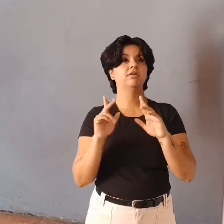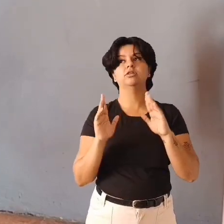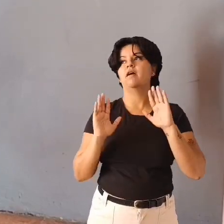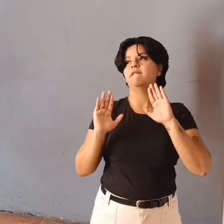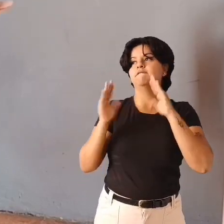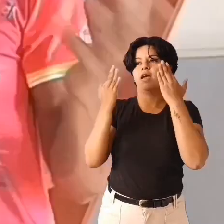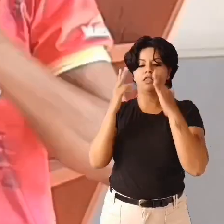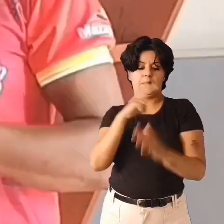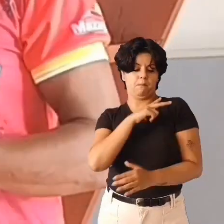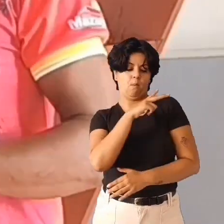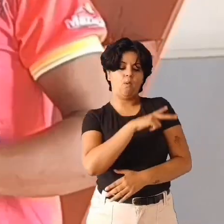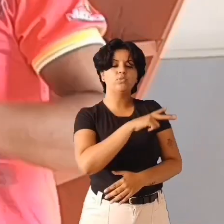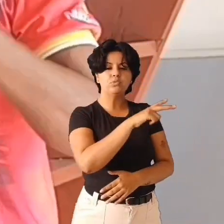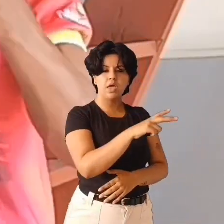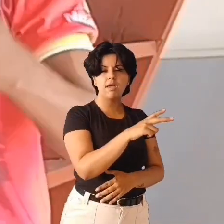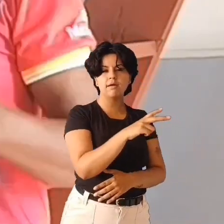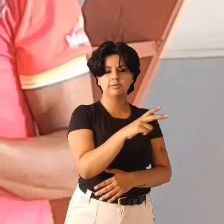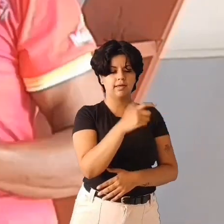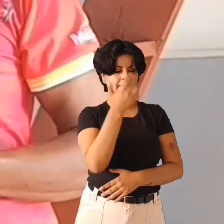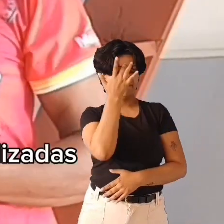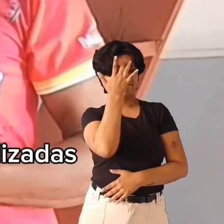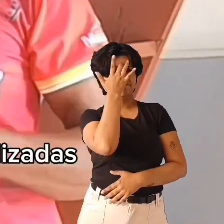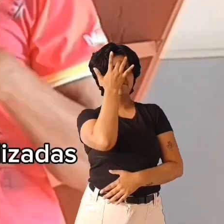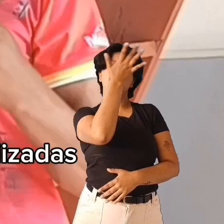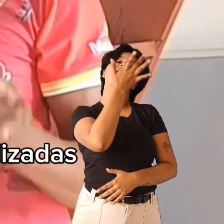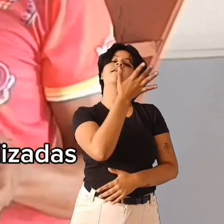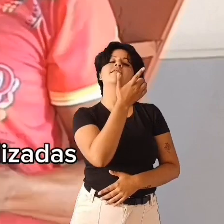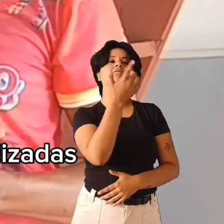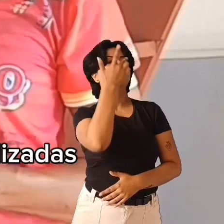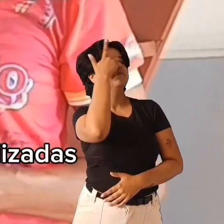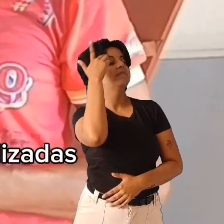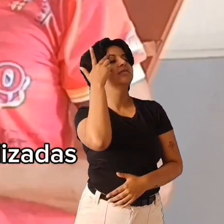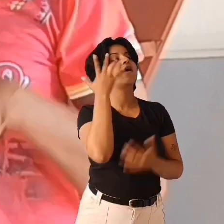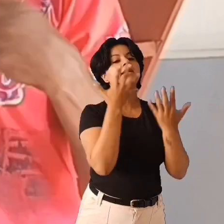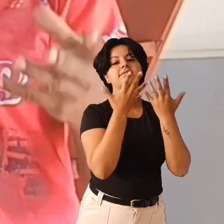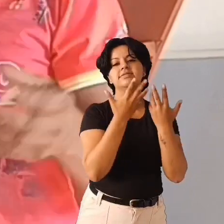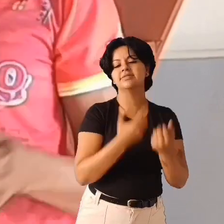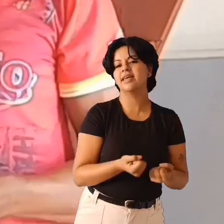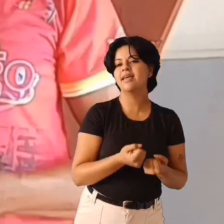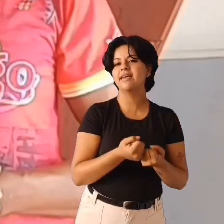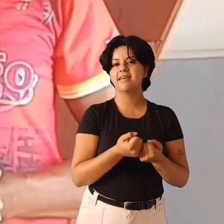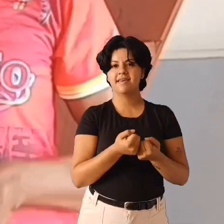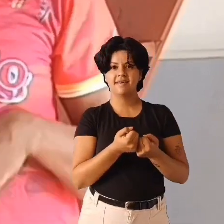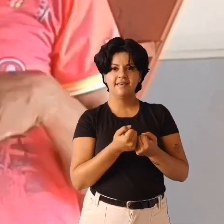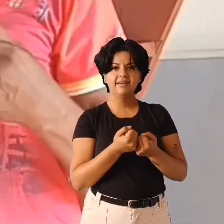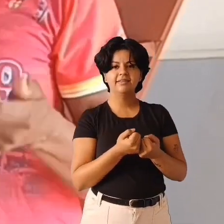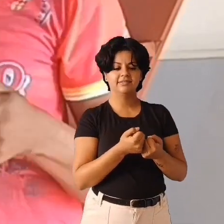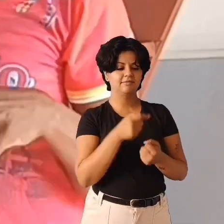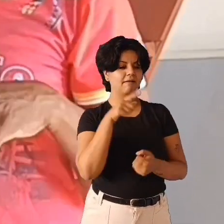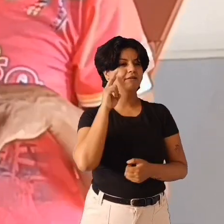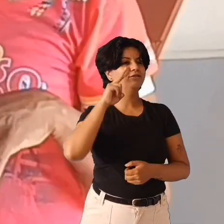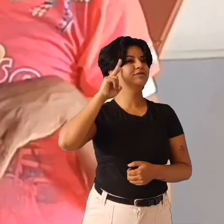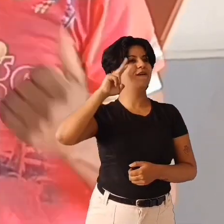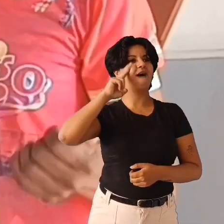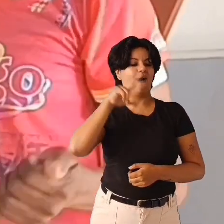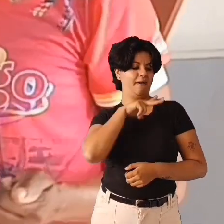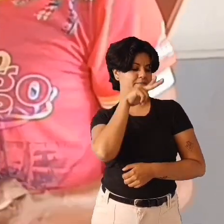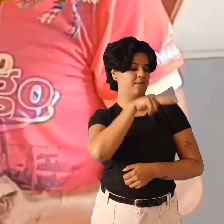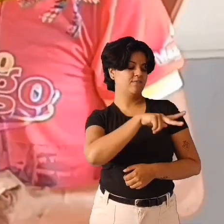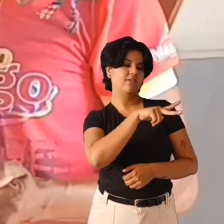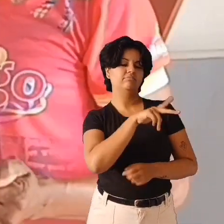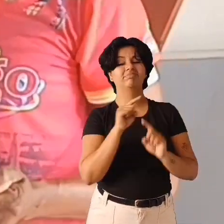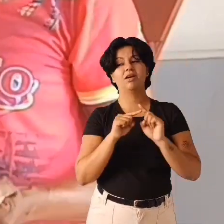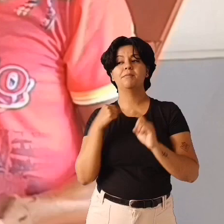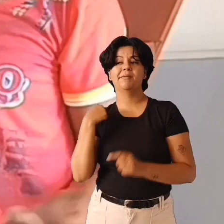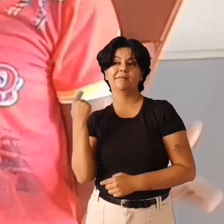afro-brasileira, diferente das festas portuguesas, que elas não têm dificuldade para ser realizadas devido à questão do fundo que passa para essas